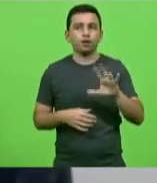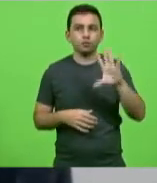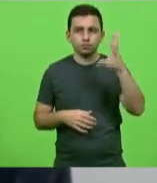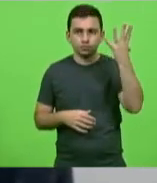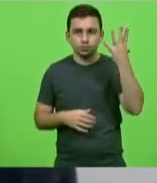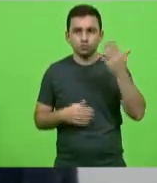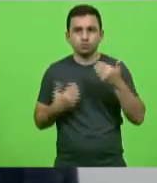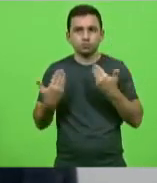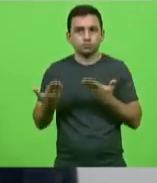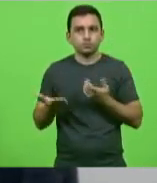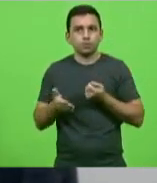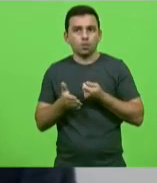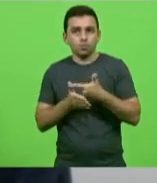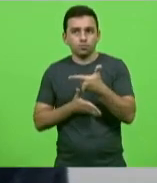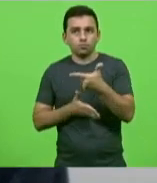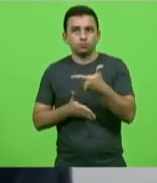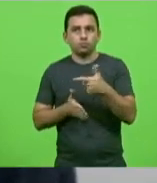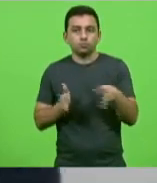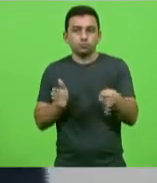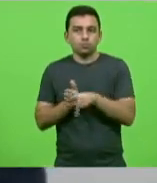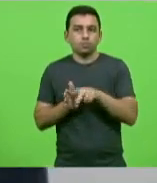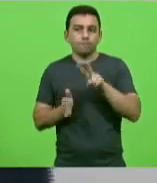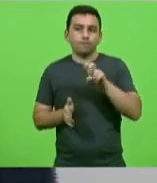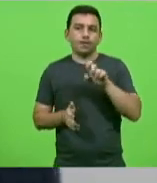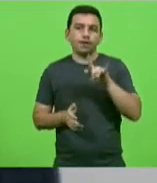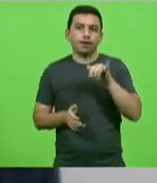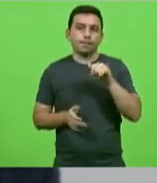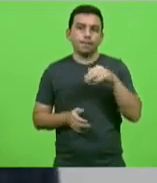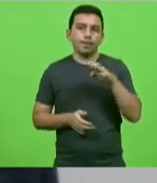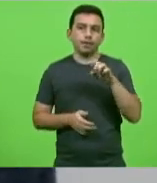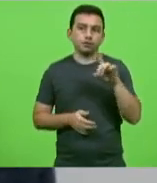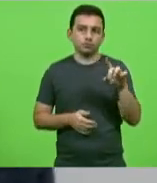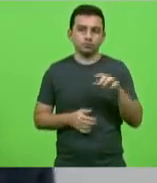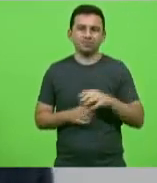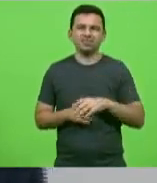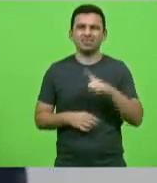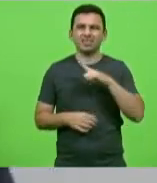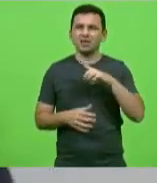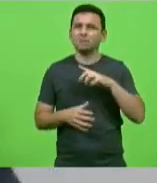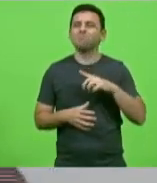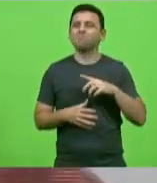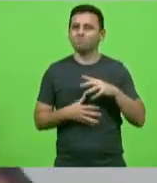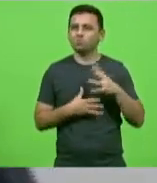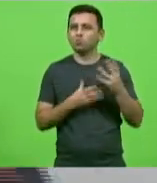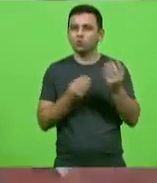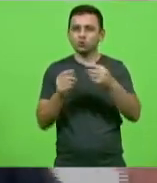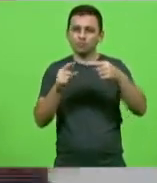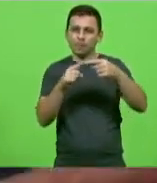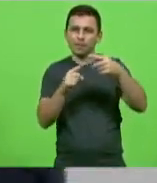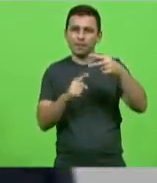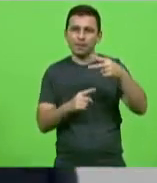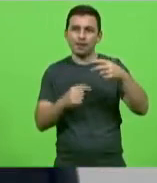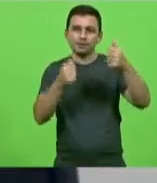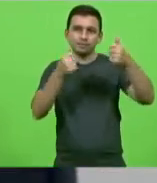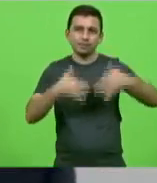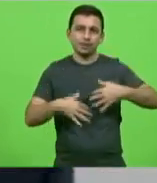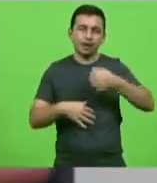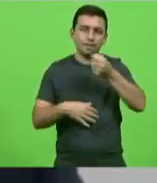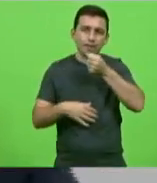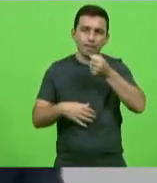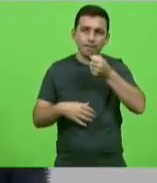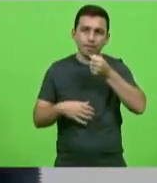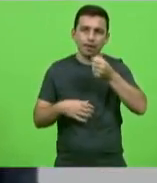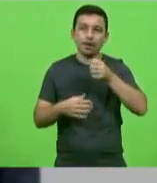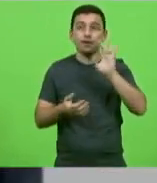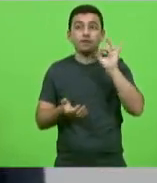se sucedendo com a aquisição pretendida junto à Vegamed, pois vários são os pontos de contato entre a menção da coletiva